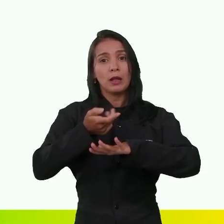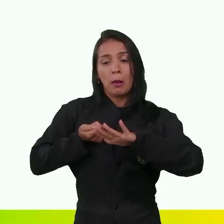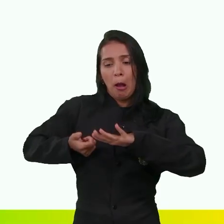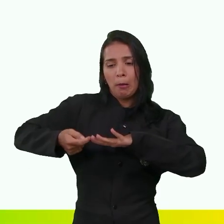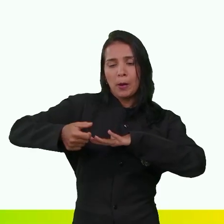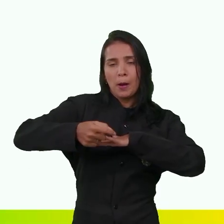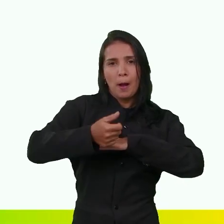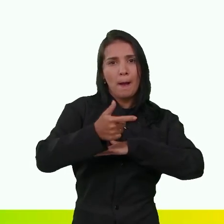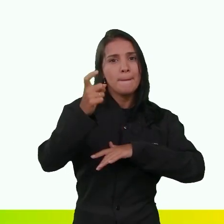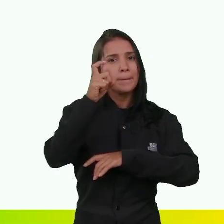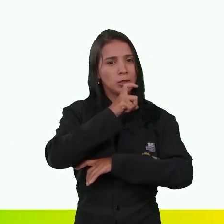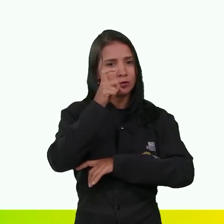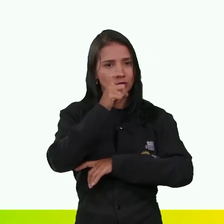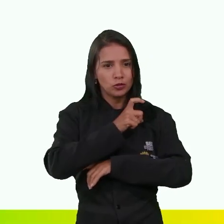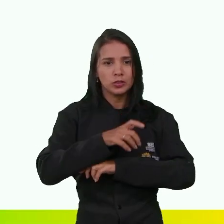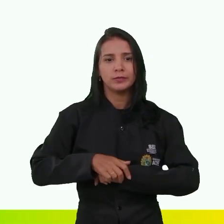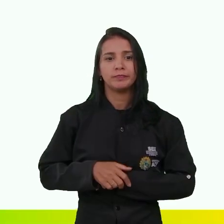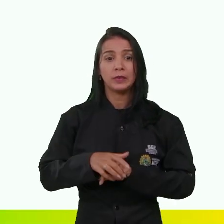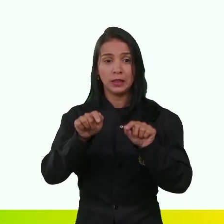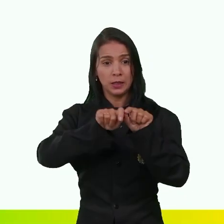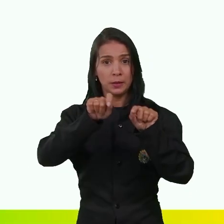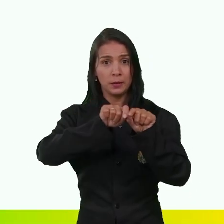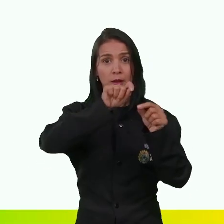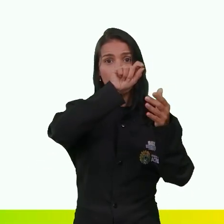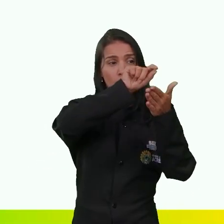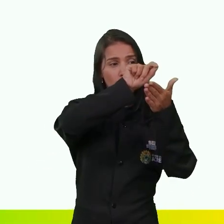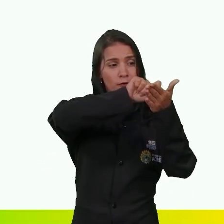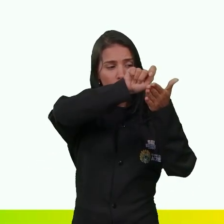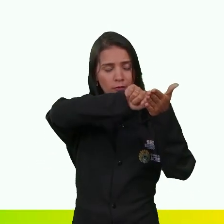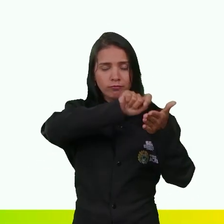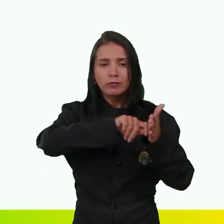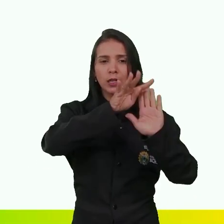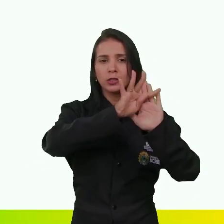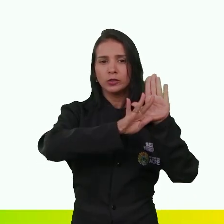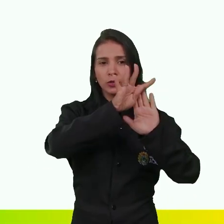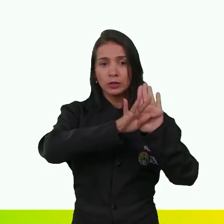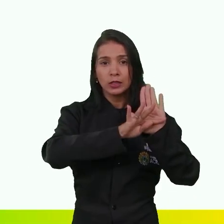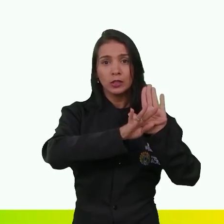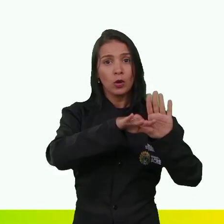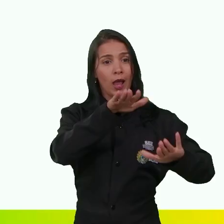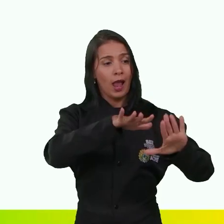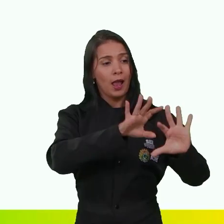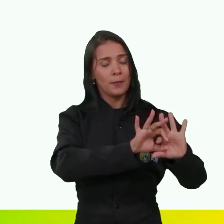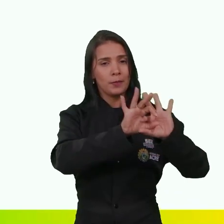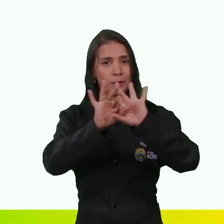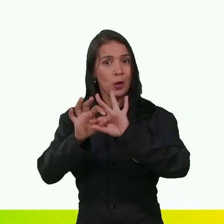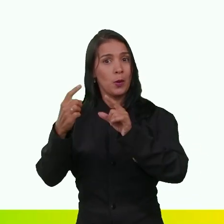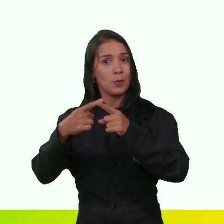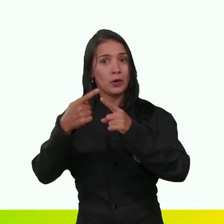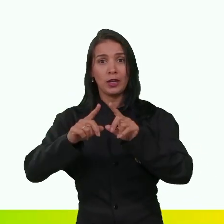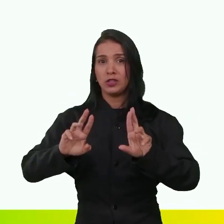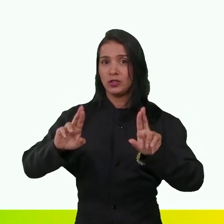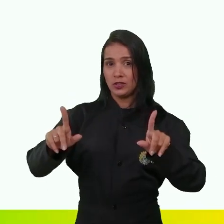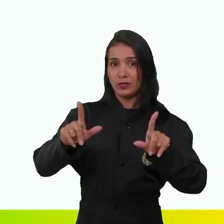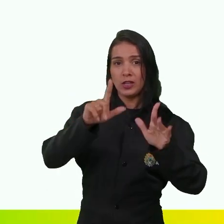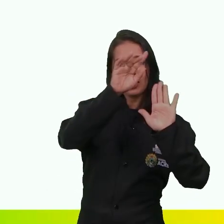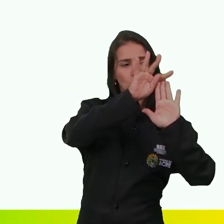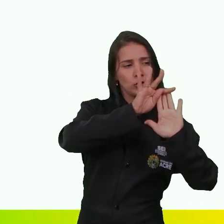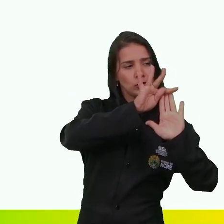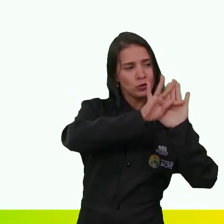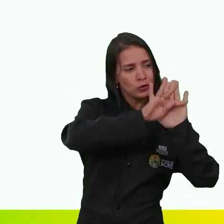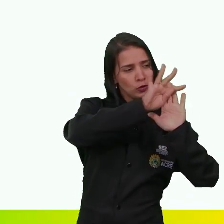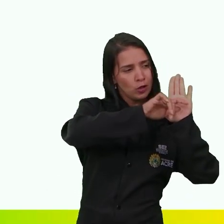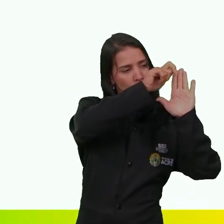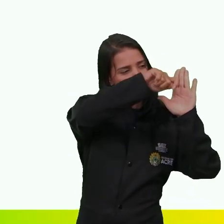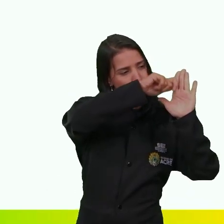textos adequados a cada contexto. Vocês viram que é diferente. Uma coisa é escrever um texto para um portal de notícias, outra coisa é falar nas